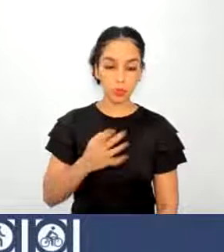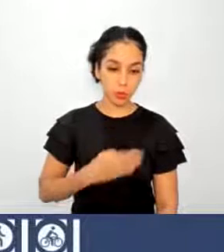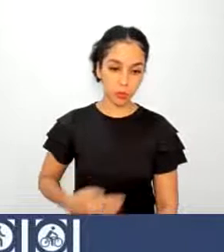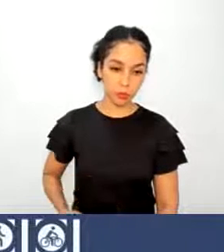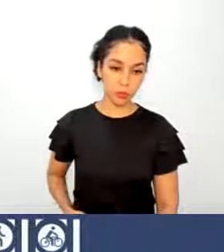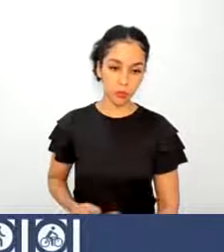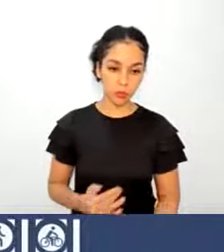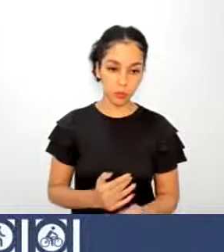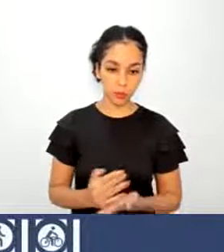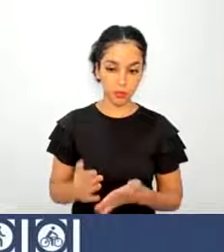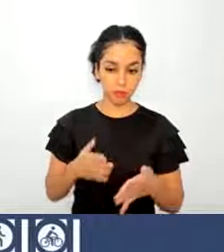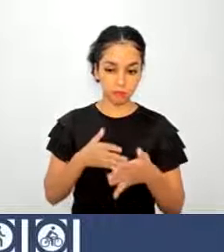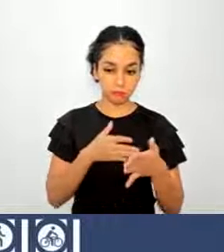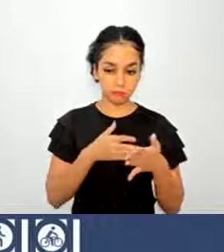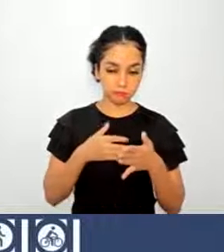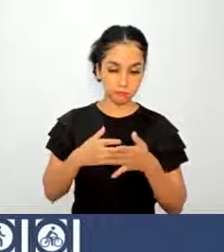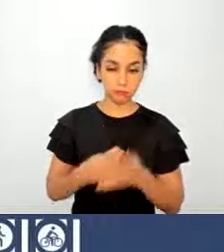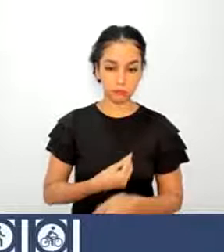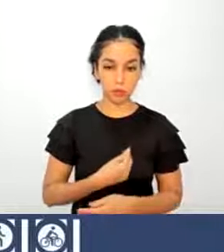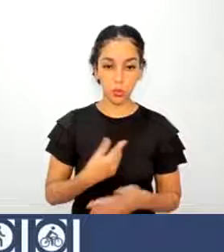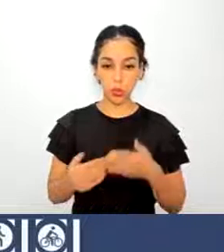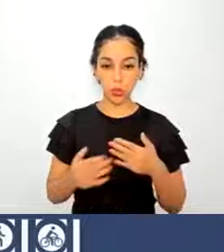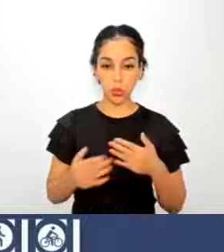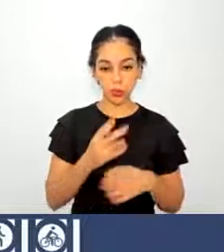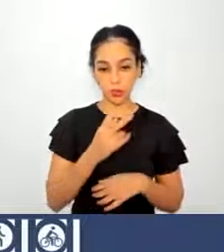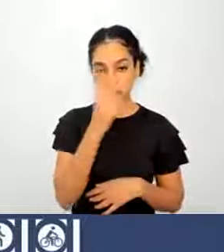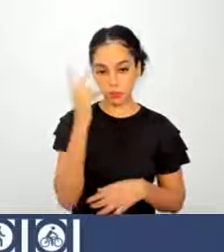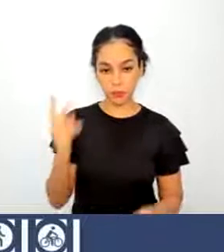começa a restringir a permanência de qualquer pessoa, né?